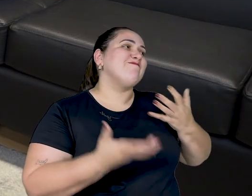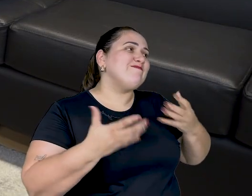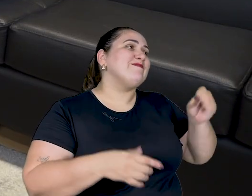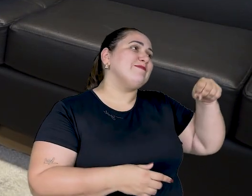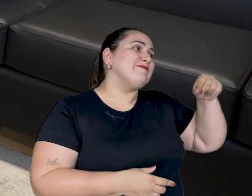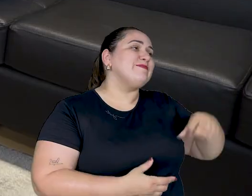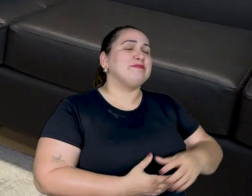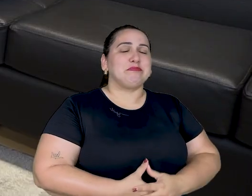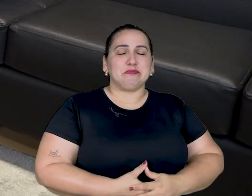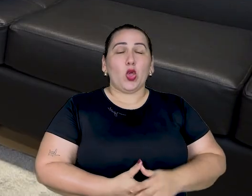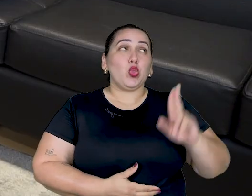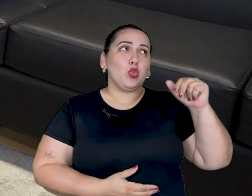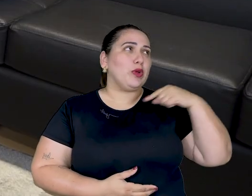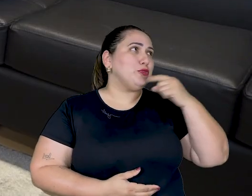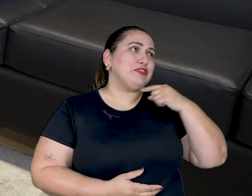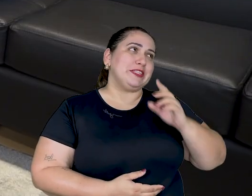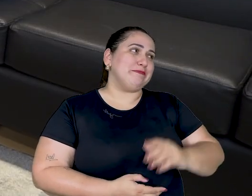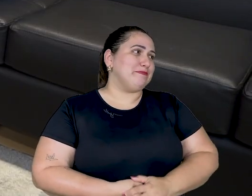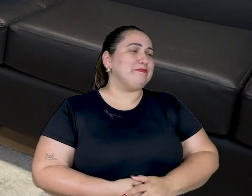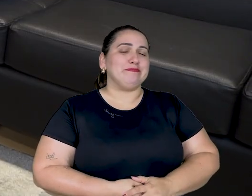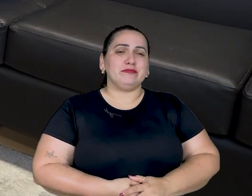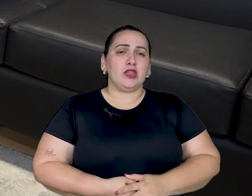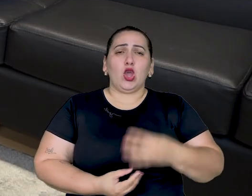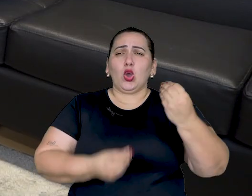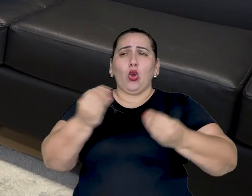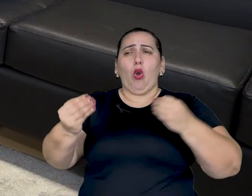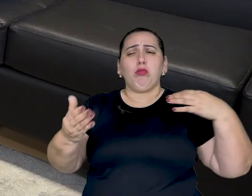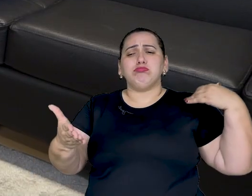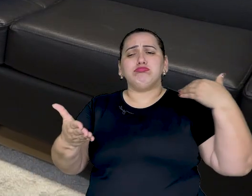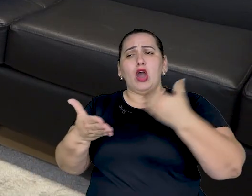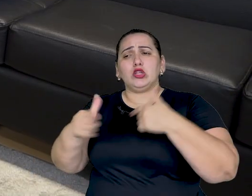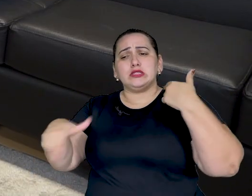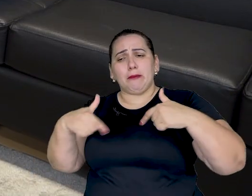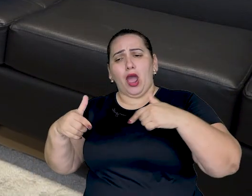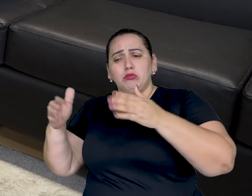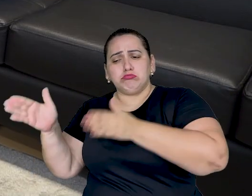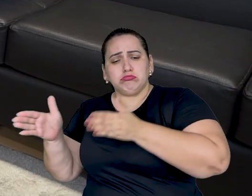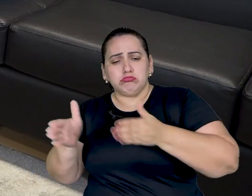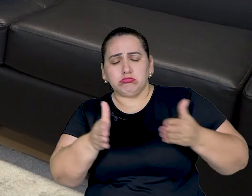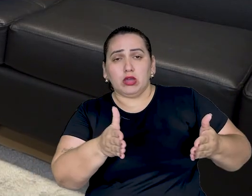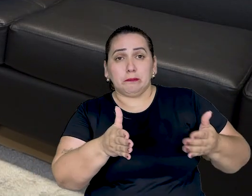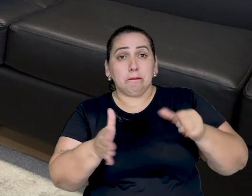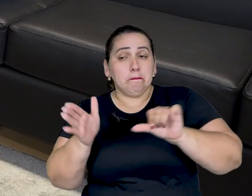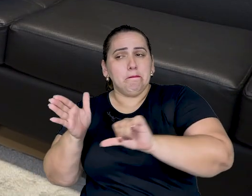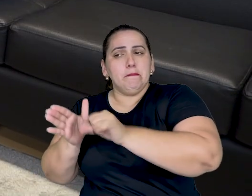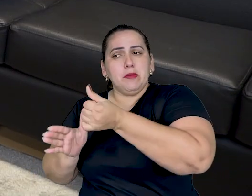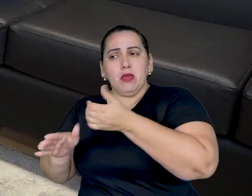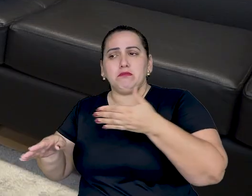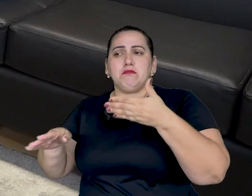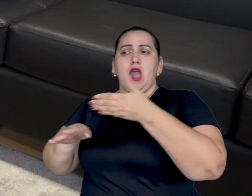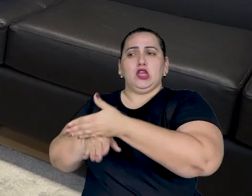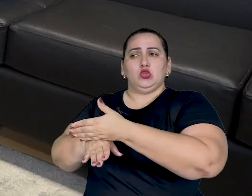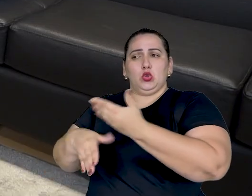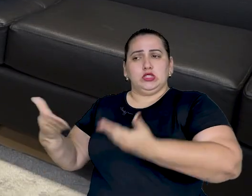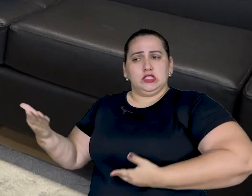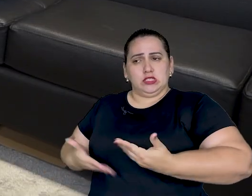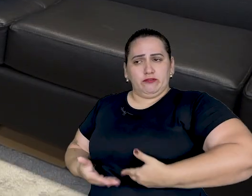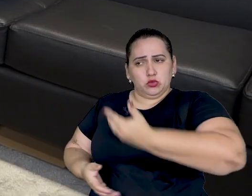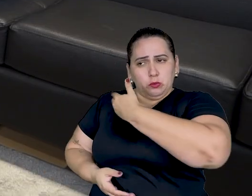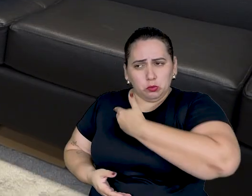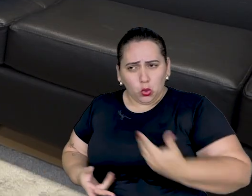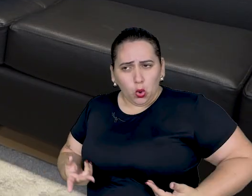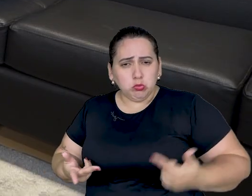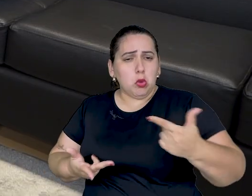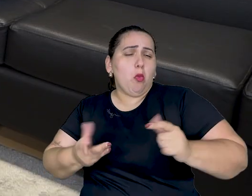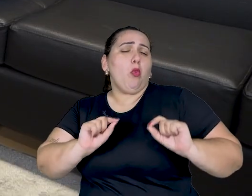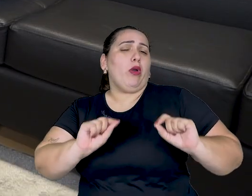sempre foi um desejo, sem dúvida. E a carreira, né? Como que é a sua carreira? Como que primeiro o senhor